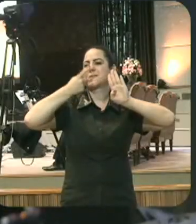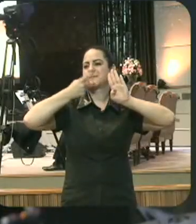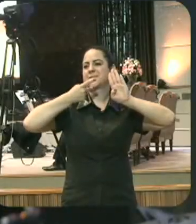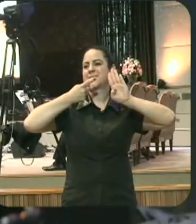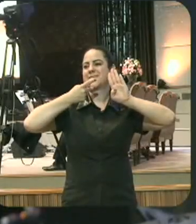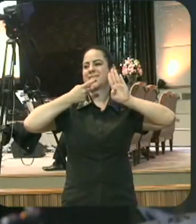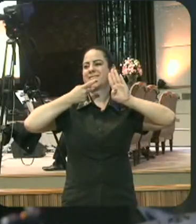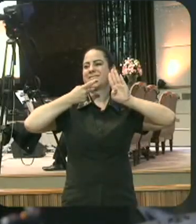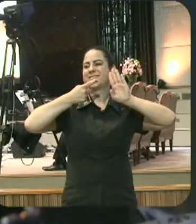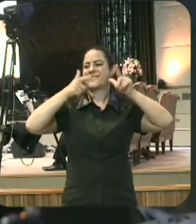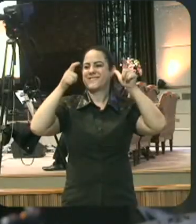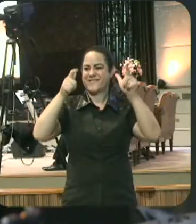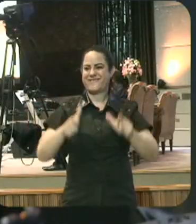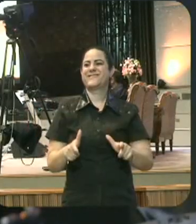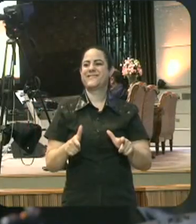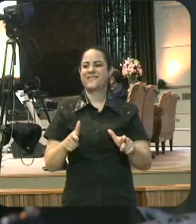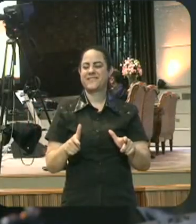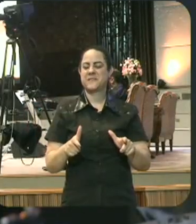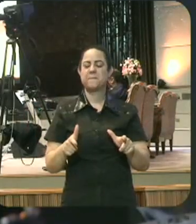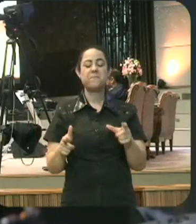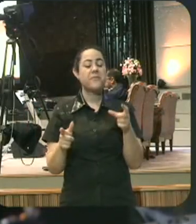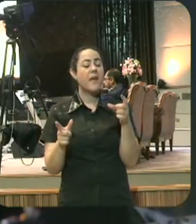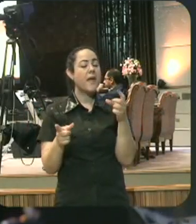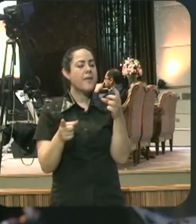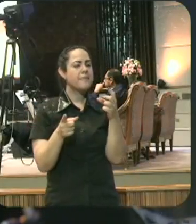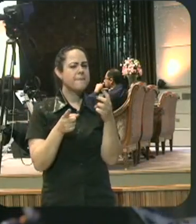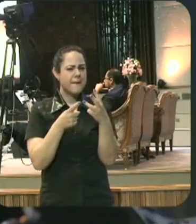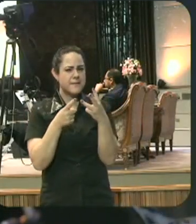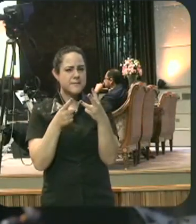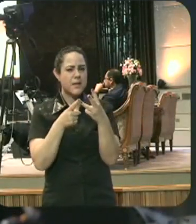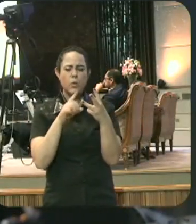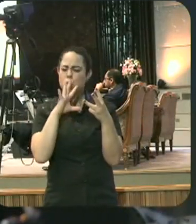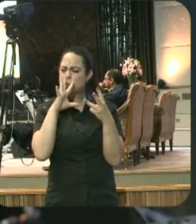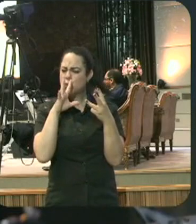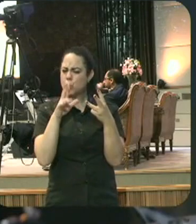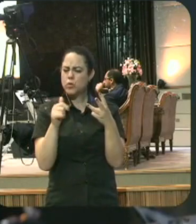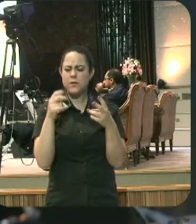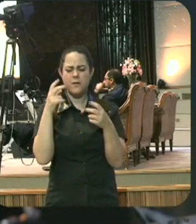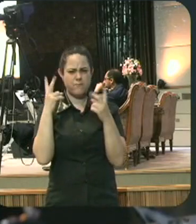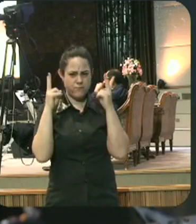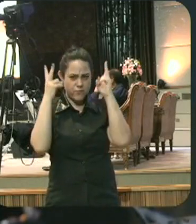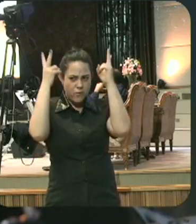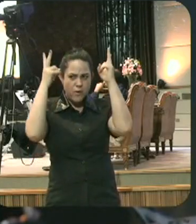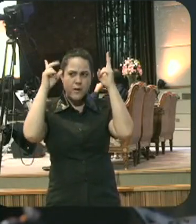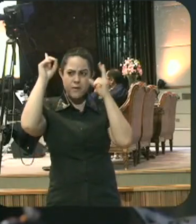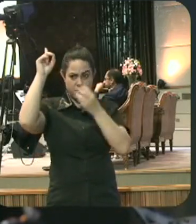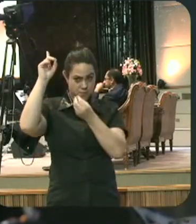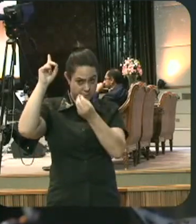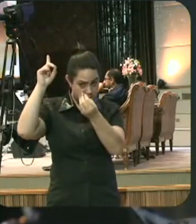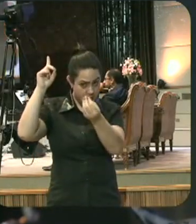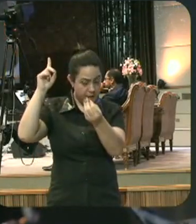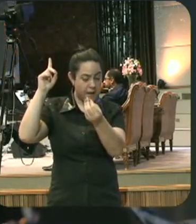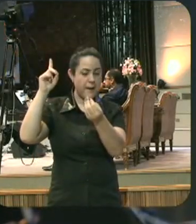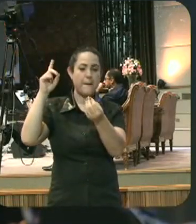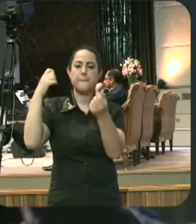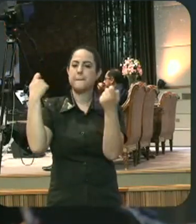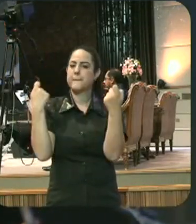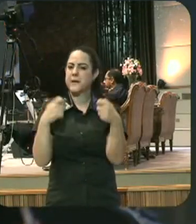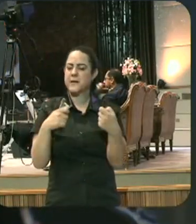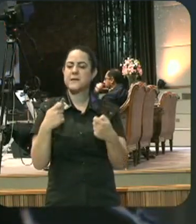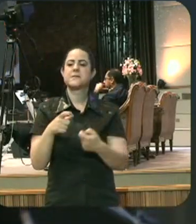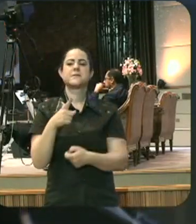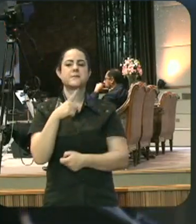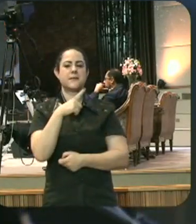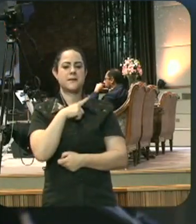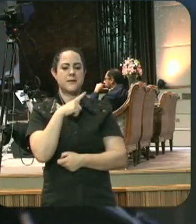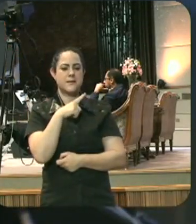terceira lição é que toda vitória que Deus nos dá envolve uma